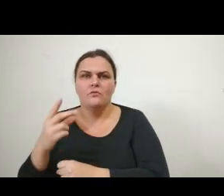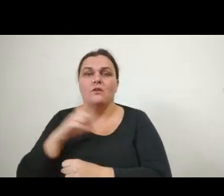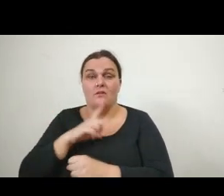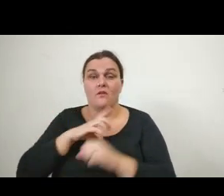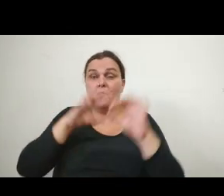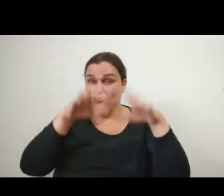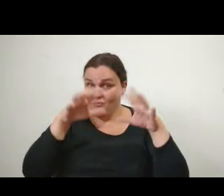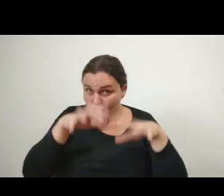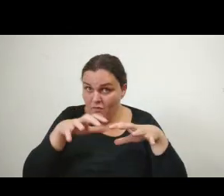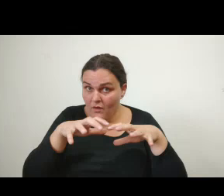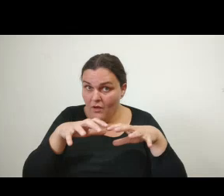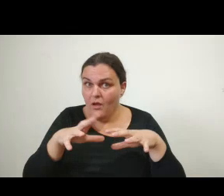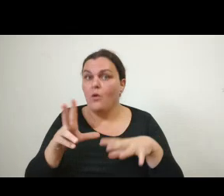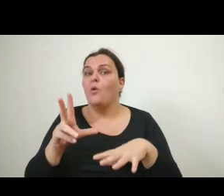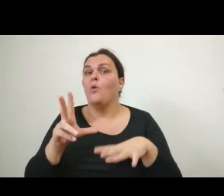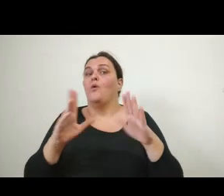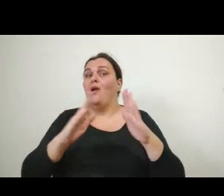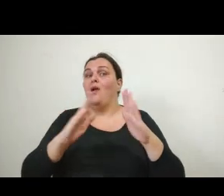teve